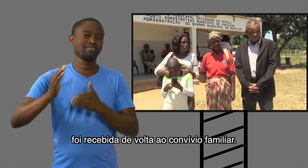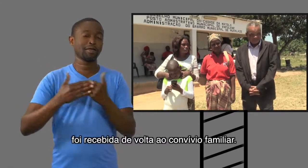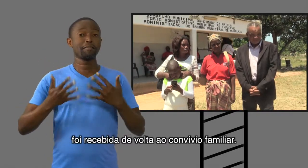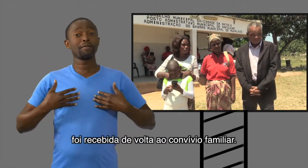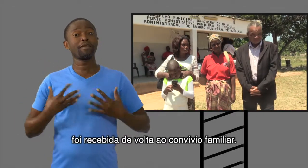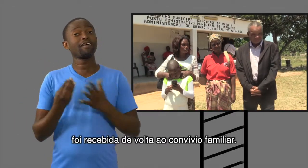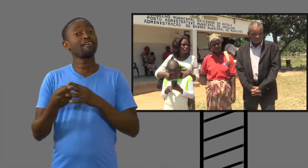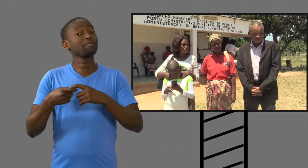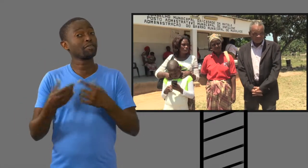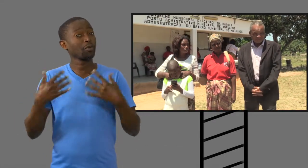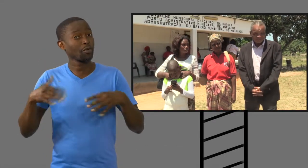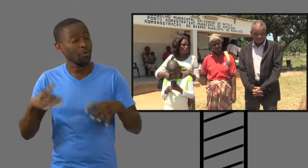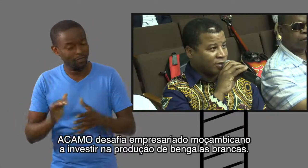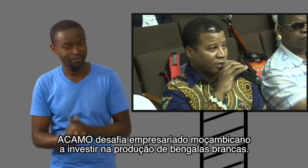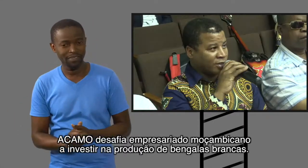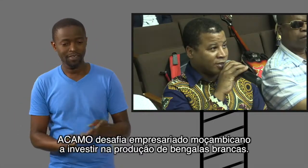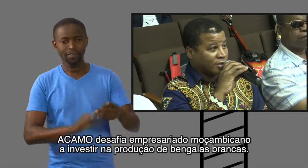convívio familiar.